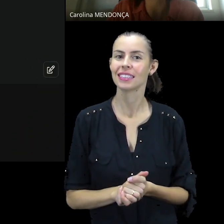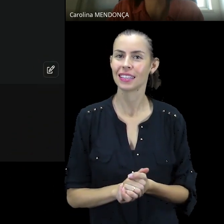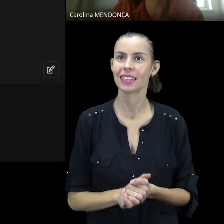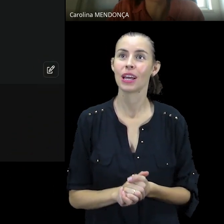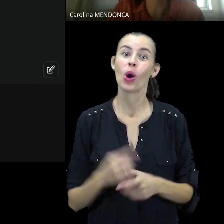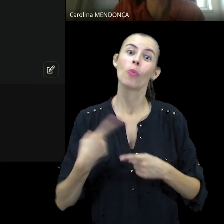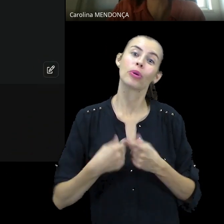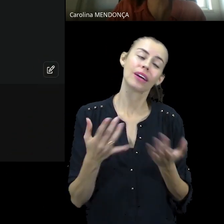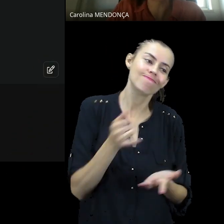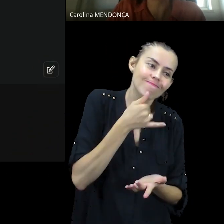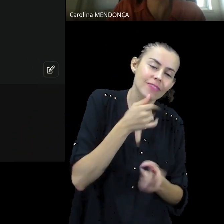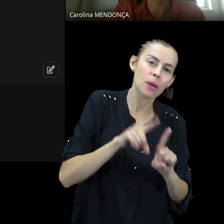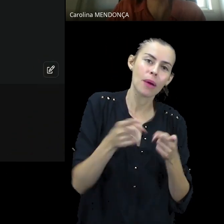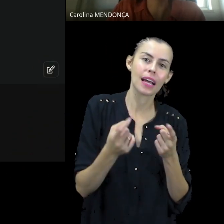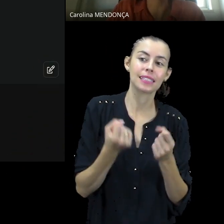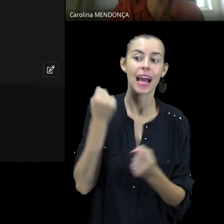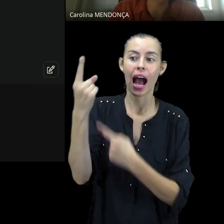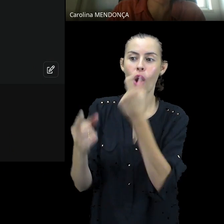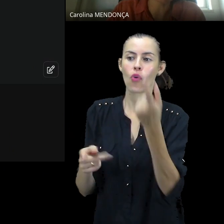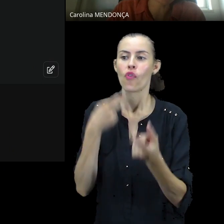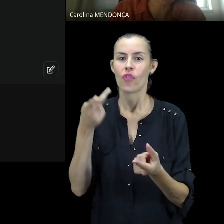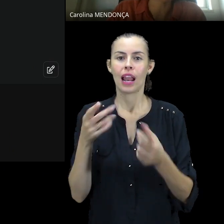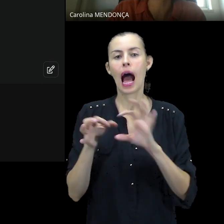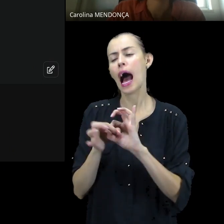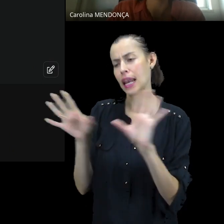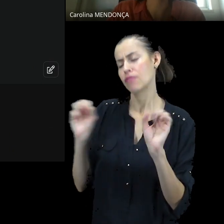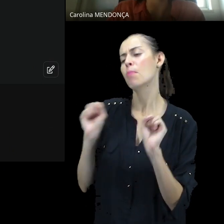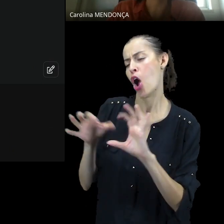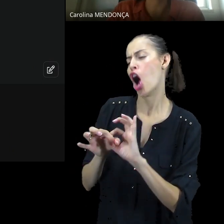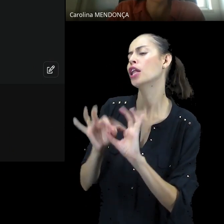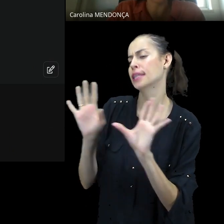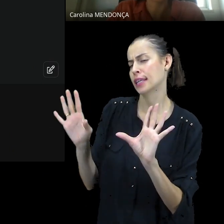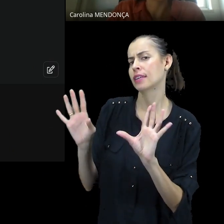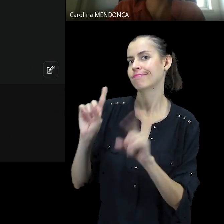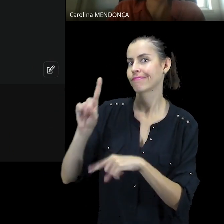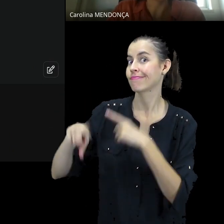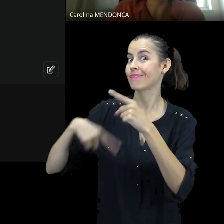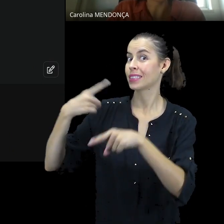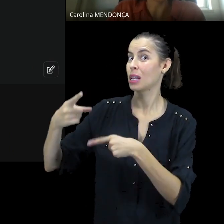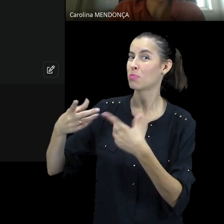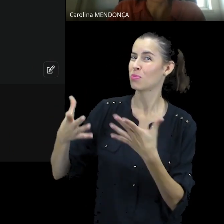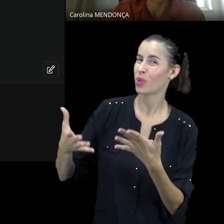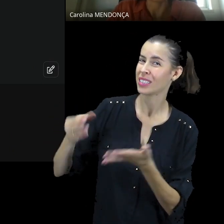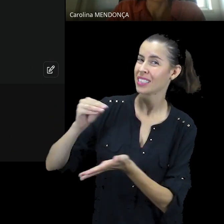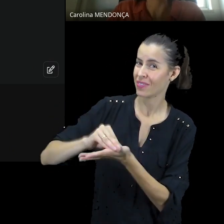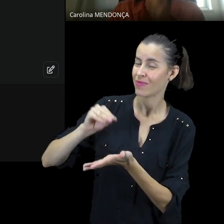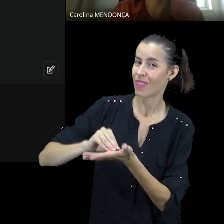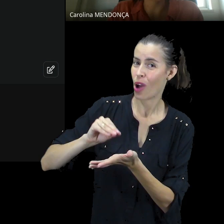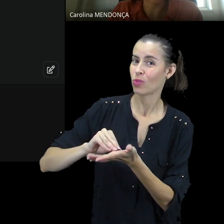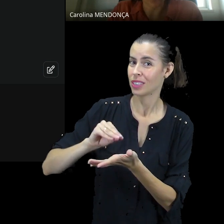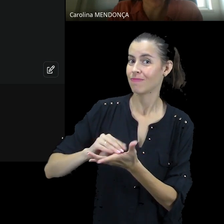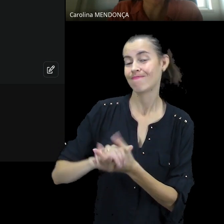isso fosse efetivado por todos os cursos, porque, infelizmente, a gente sabe que alguns cursos têm muita abertura, né, para